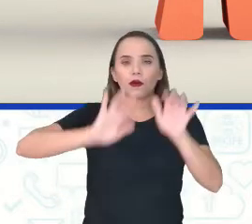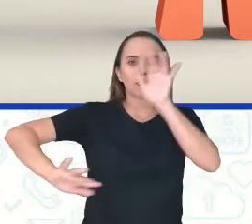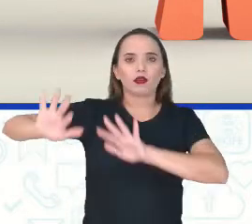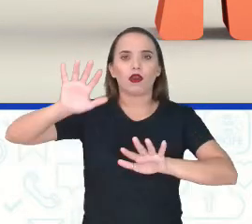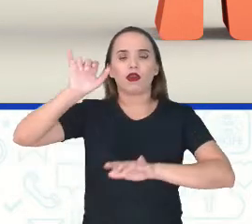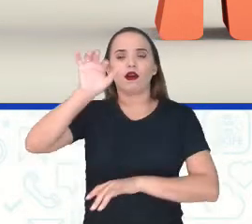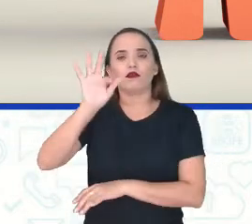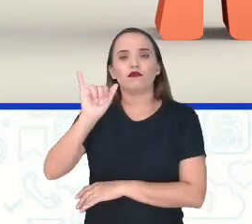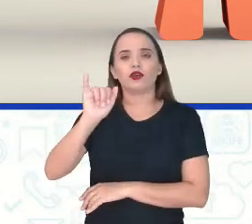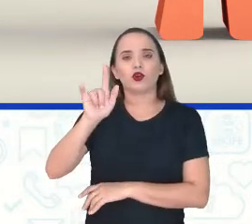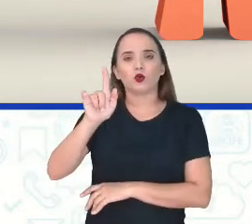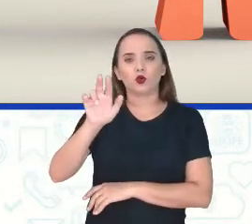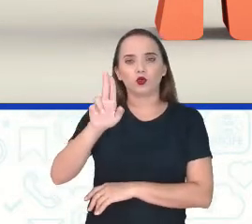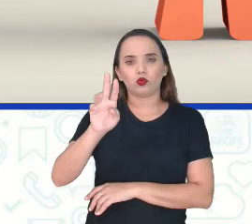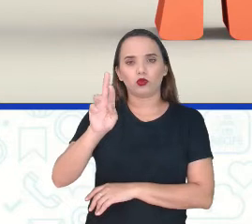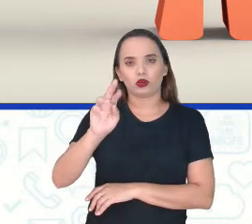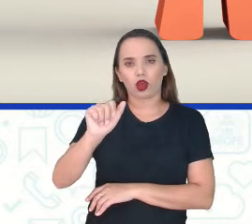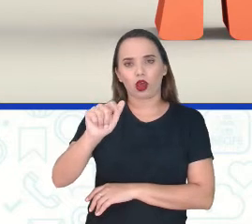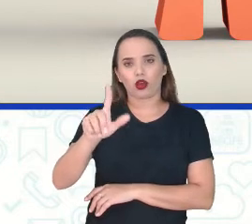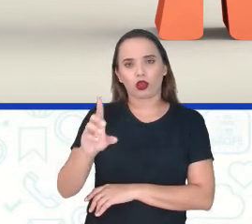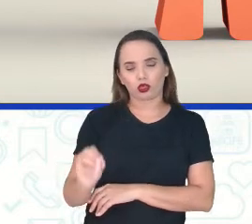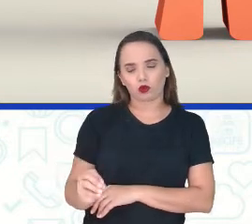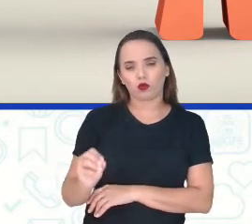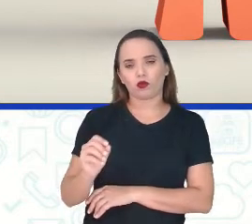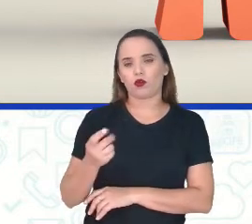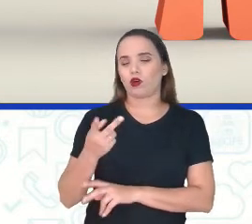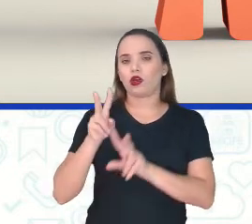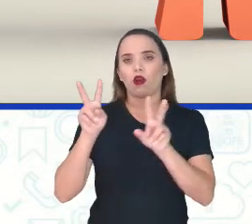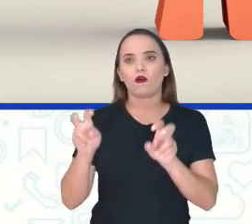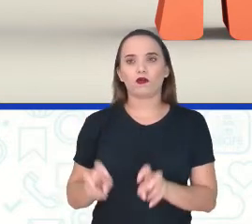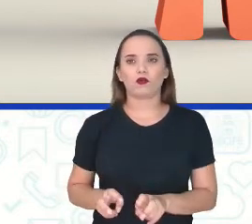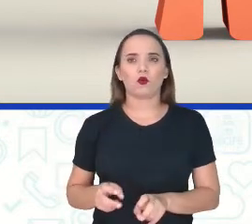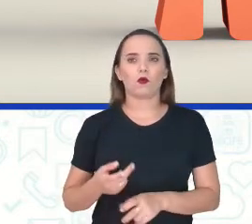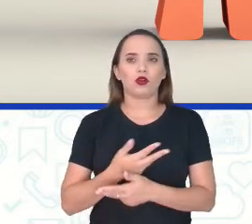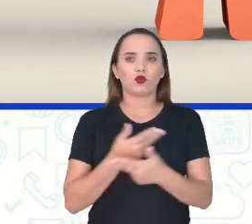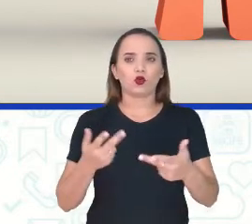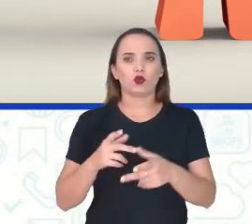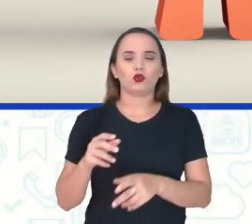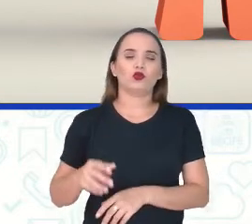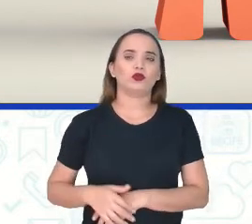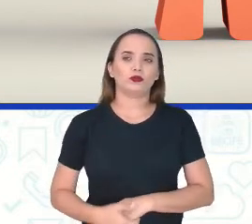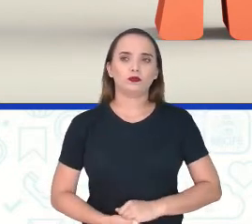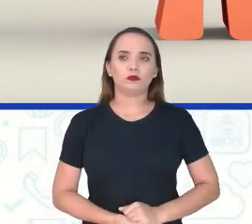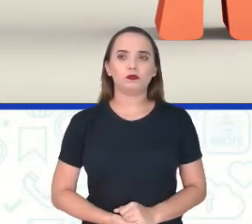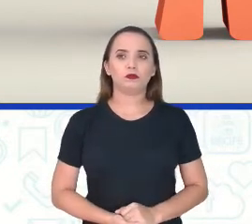frasais, elas têm sentidos mais subjetivos.